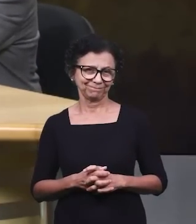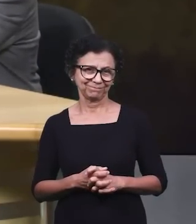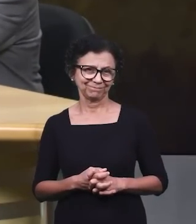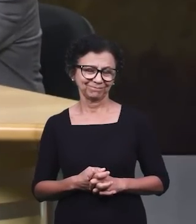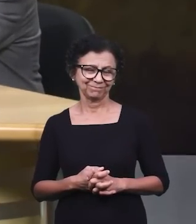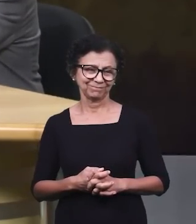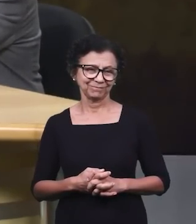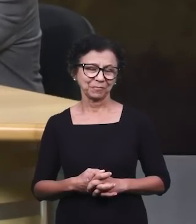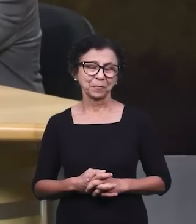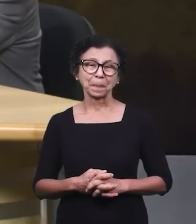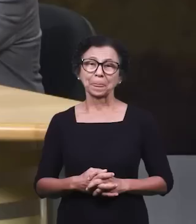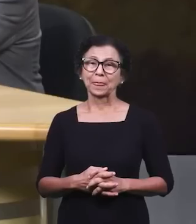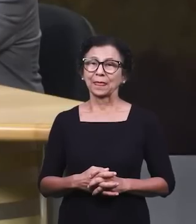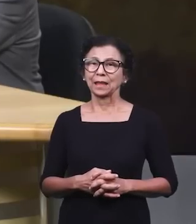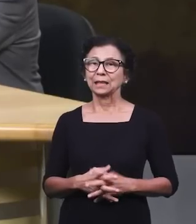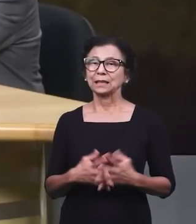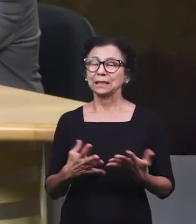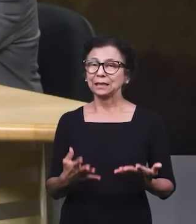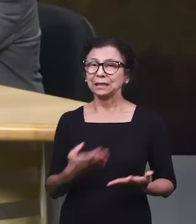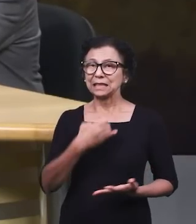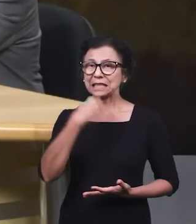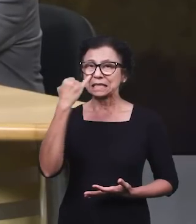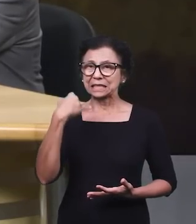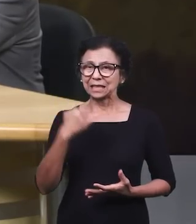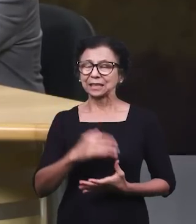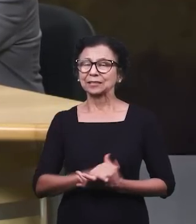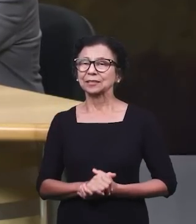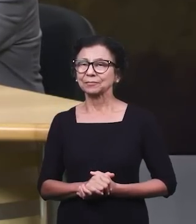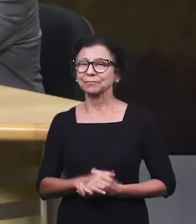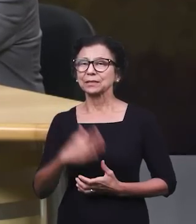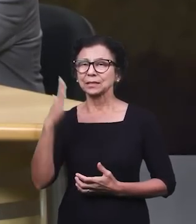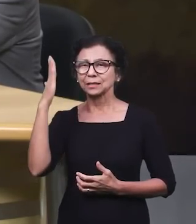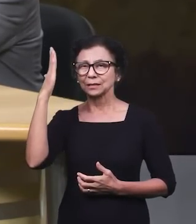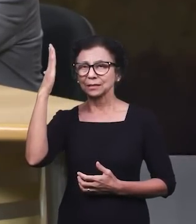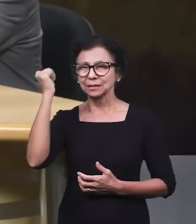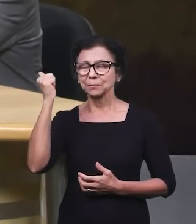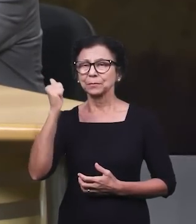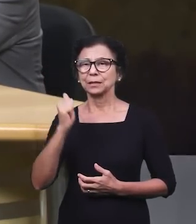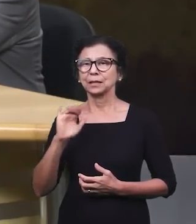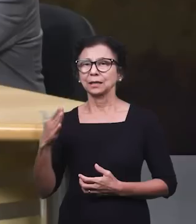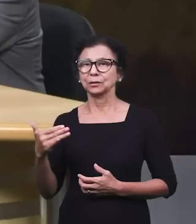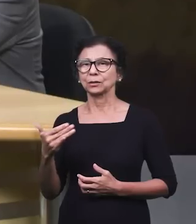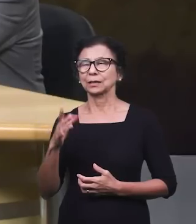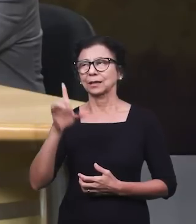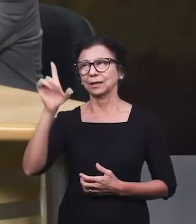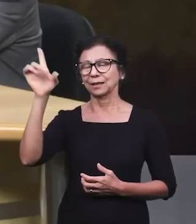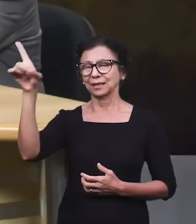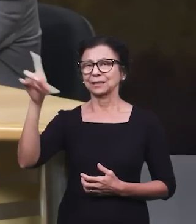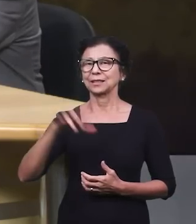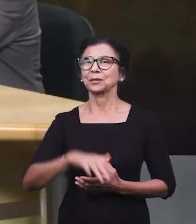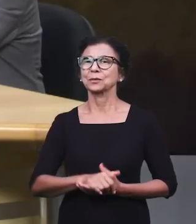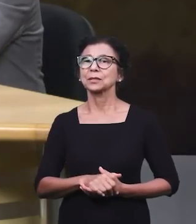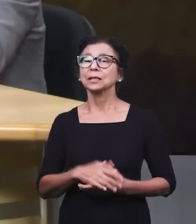dele ensinou ele a adorar a Deus. É tanto que ele sabia que estava faltando o cordeiro. Ele sabia.